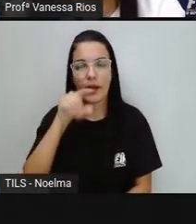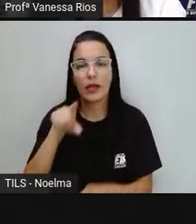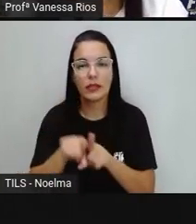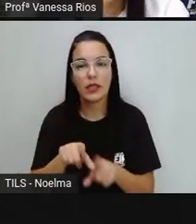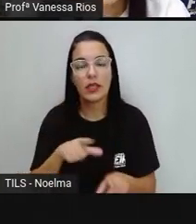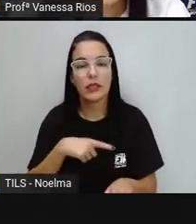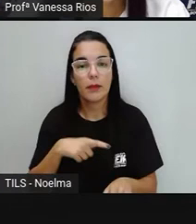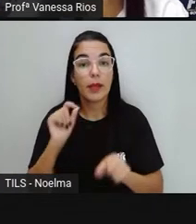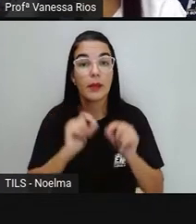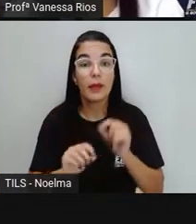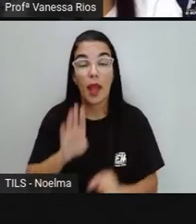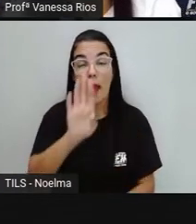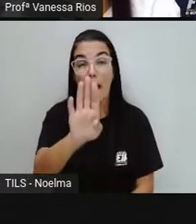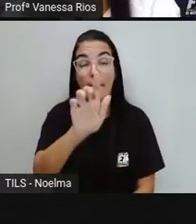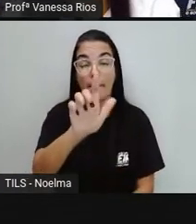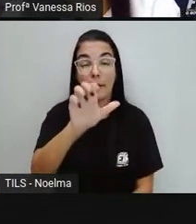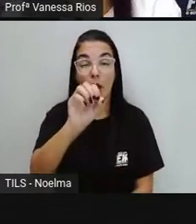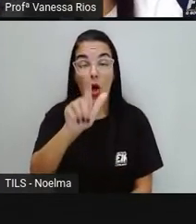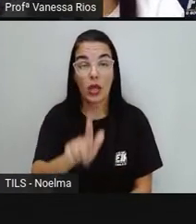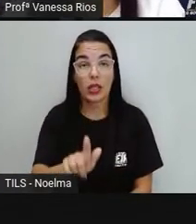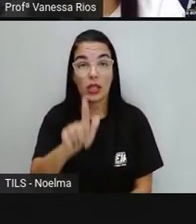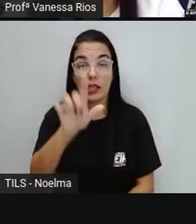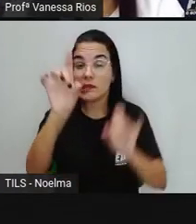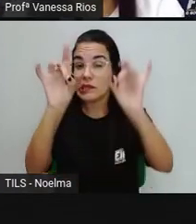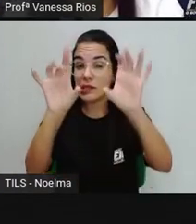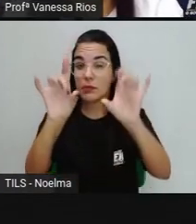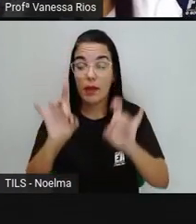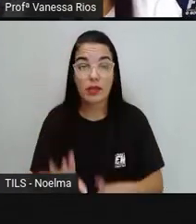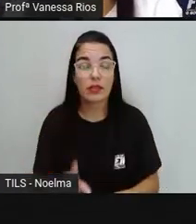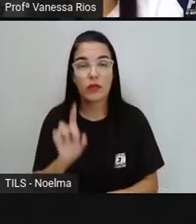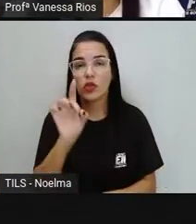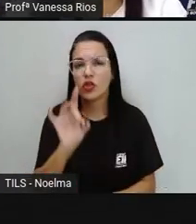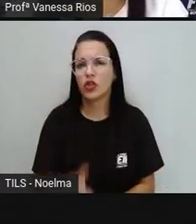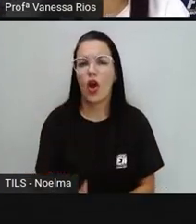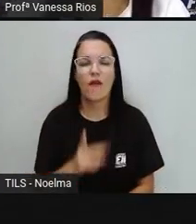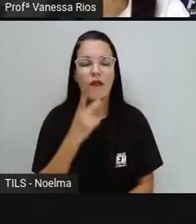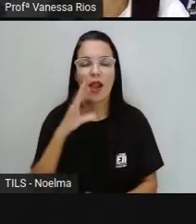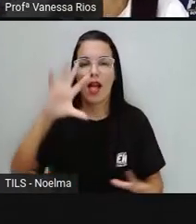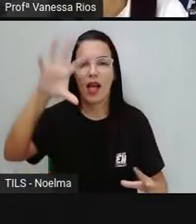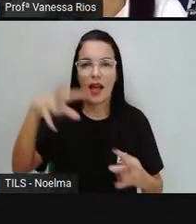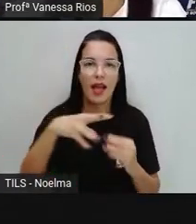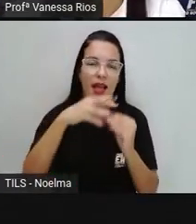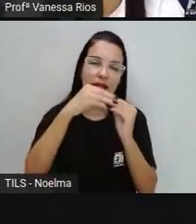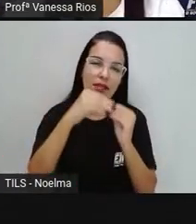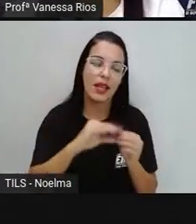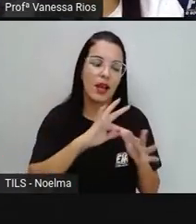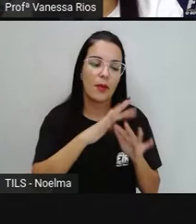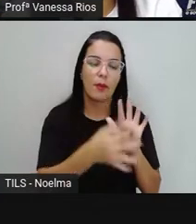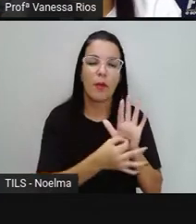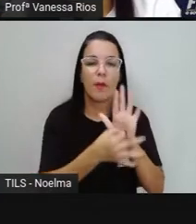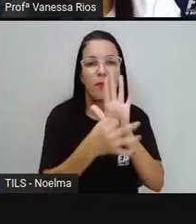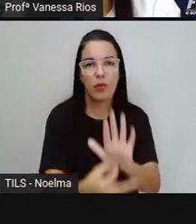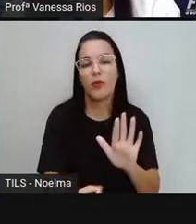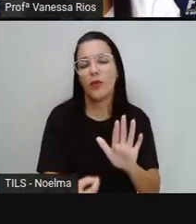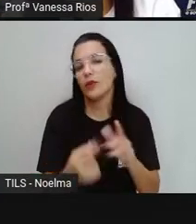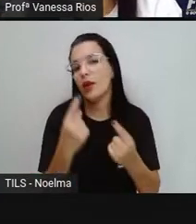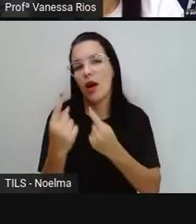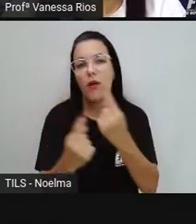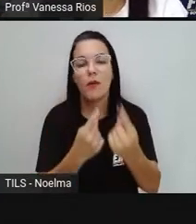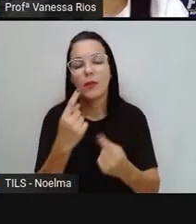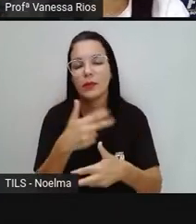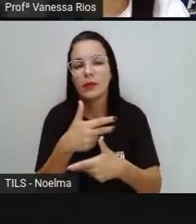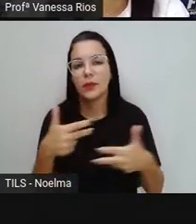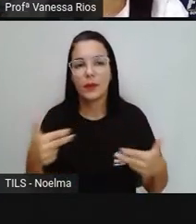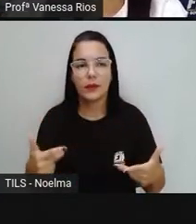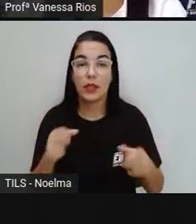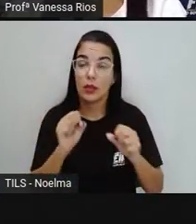né, blogs específicos para tratar justamente de resenhas críticas de determinados produtos.